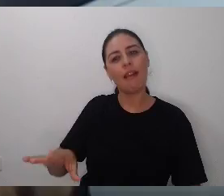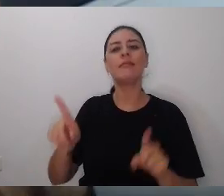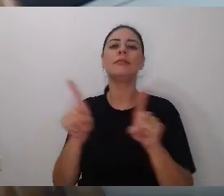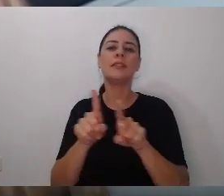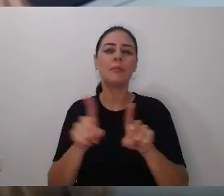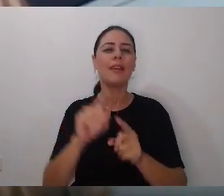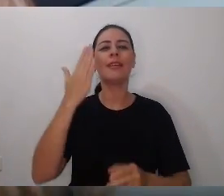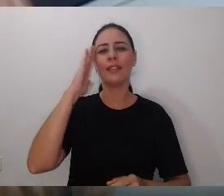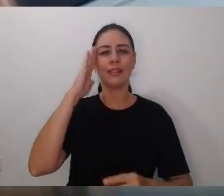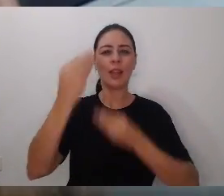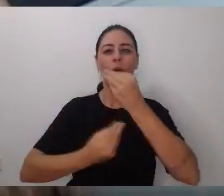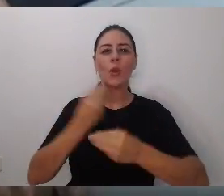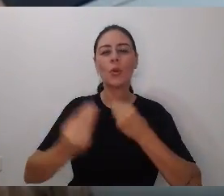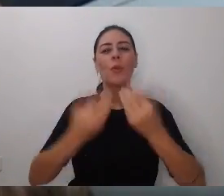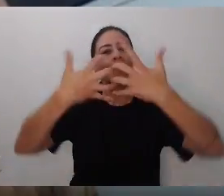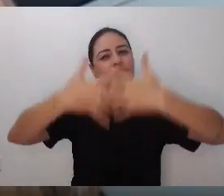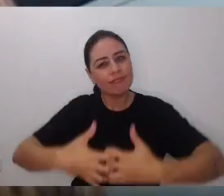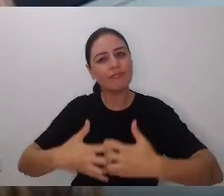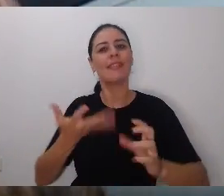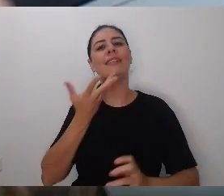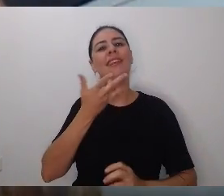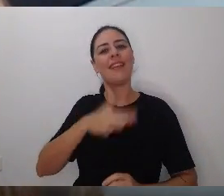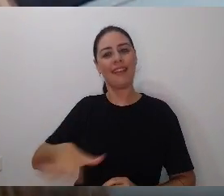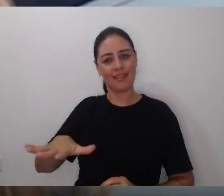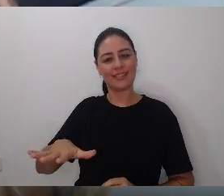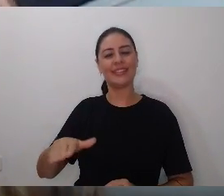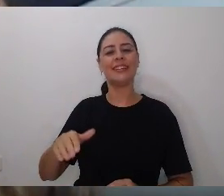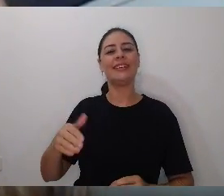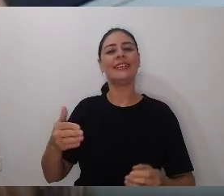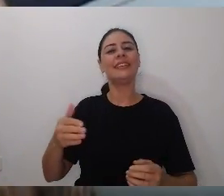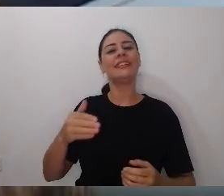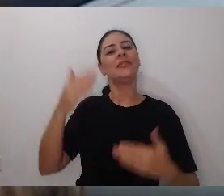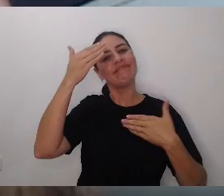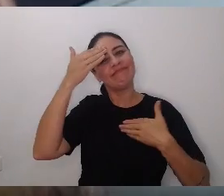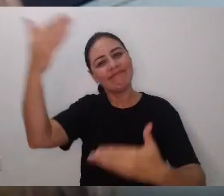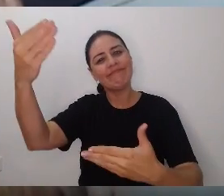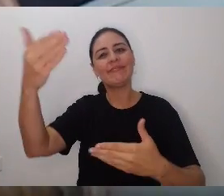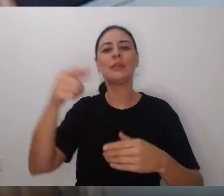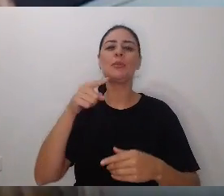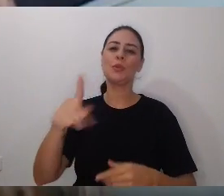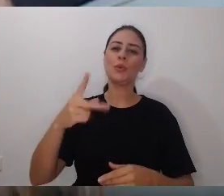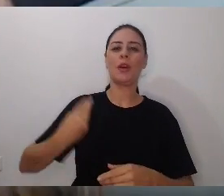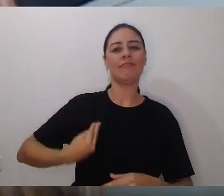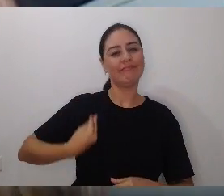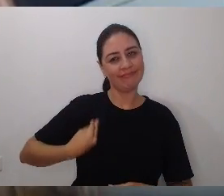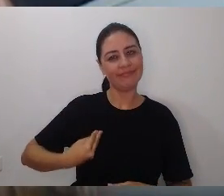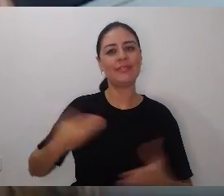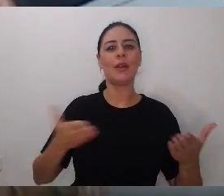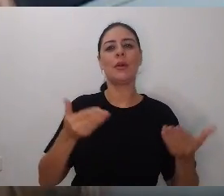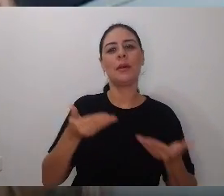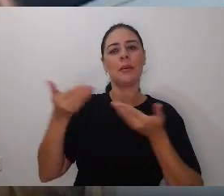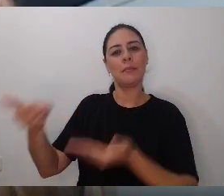famílias e essas crianças e também entender um pouquinho desse universo infantil, tá? Então, Luísa, agradecemos imensamente pela